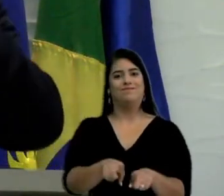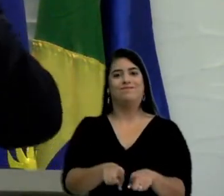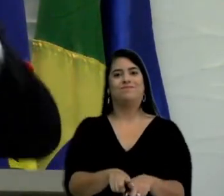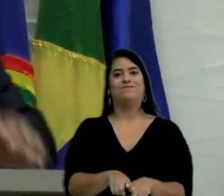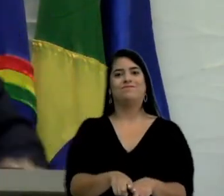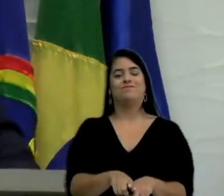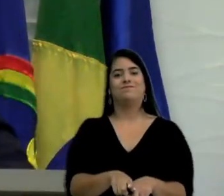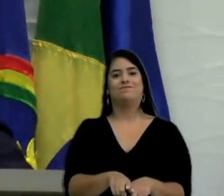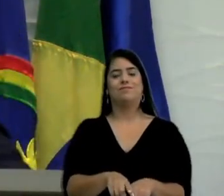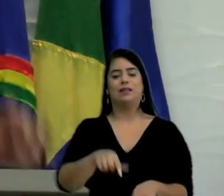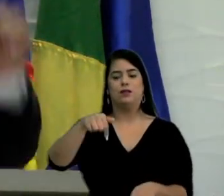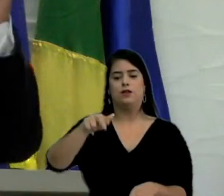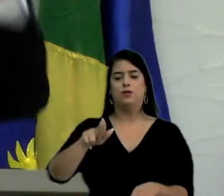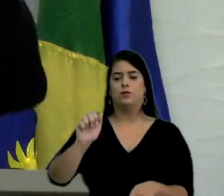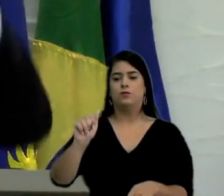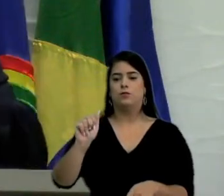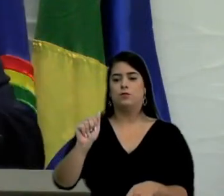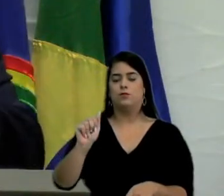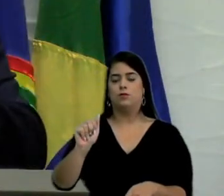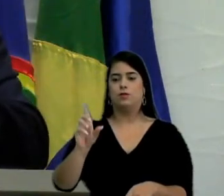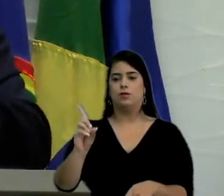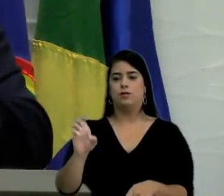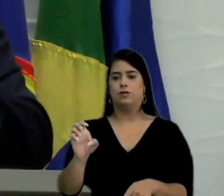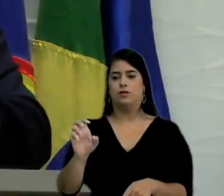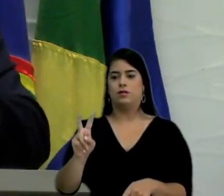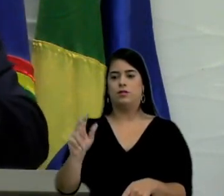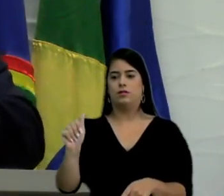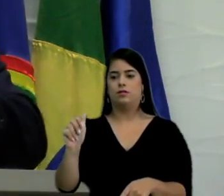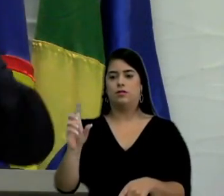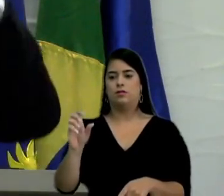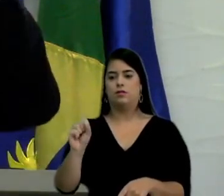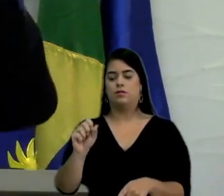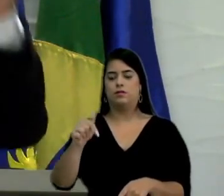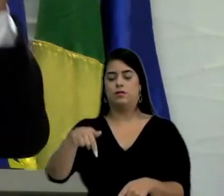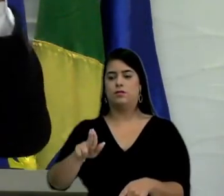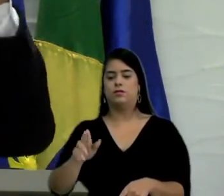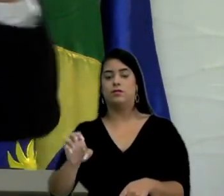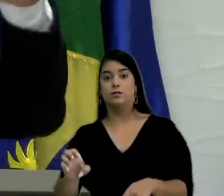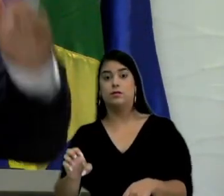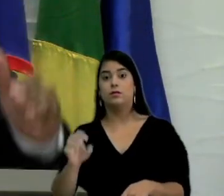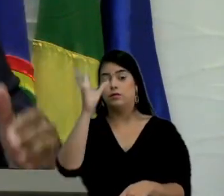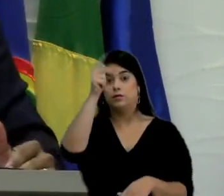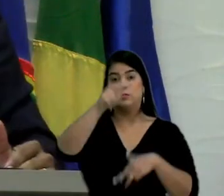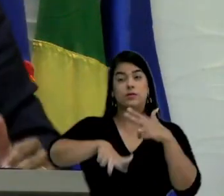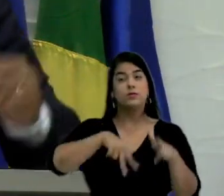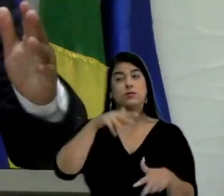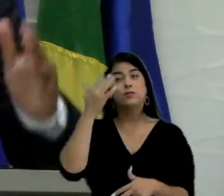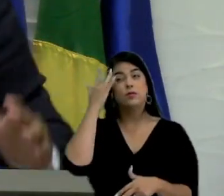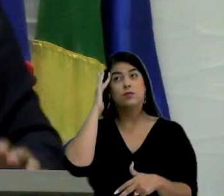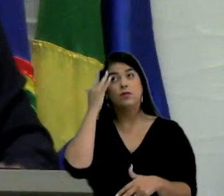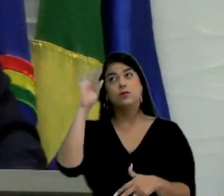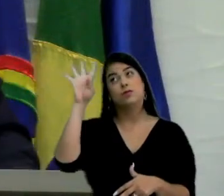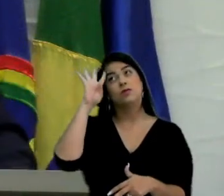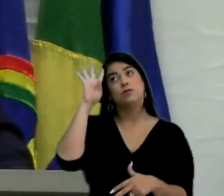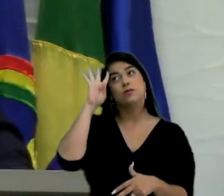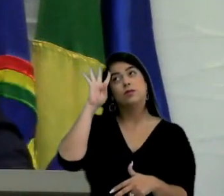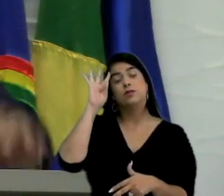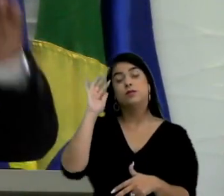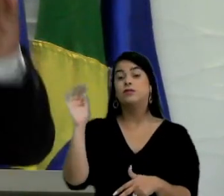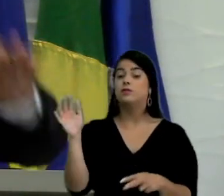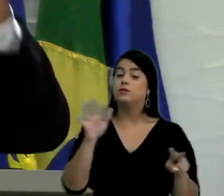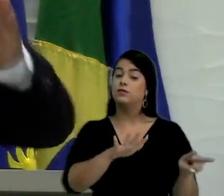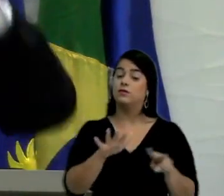C vasque são Beto já vai eu acho daqui paraa quarta-feira de hoje a 8